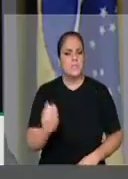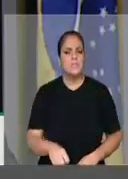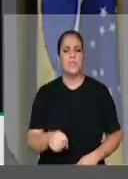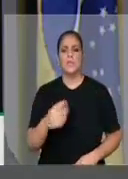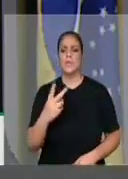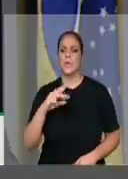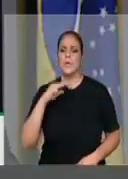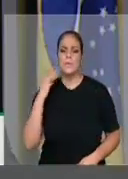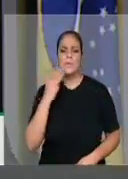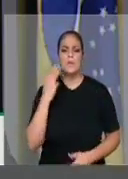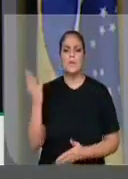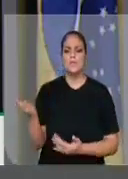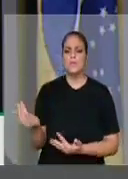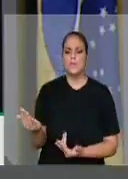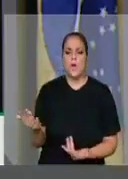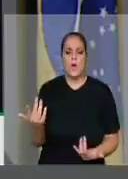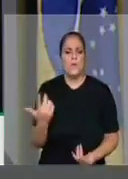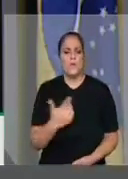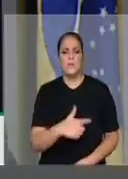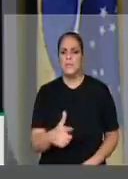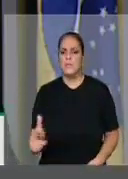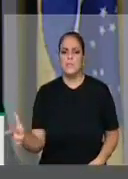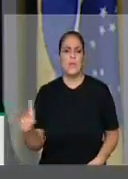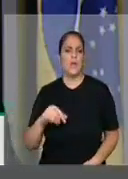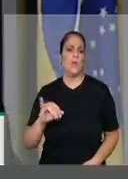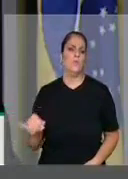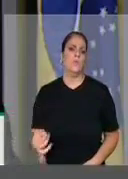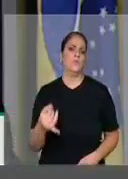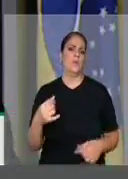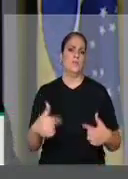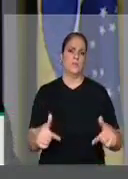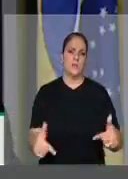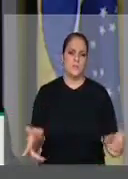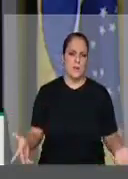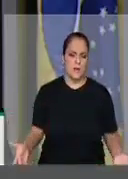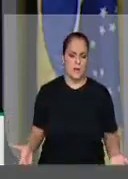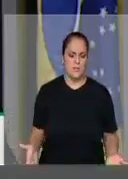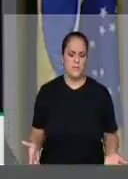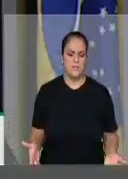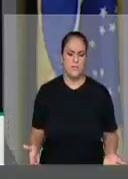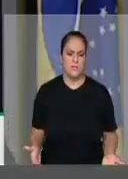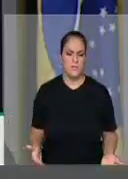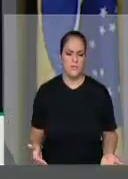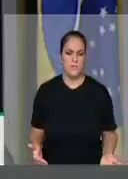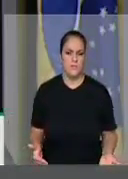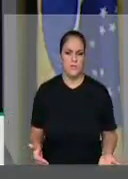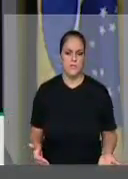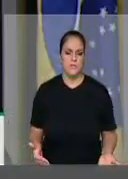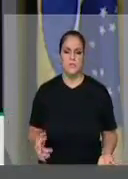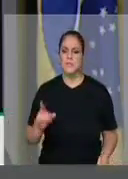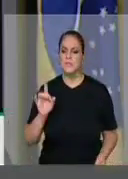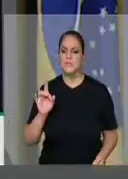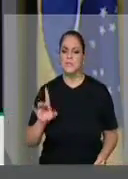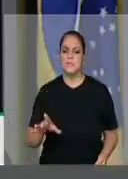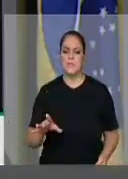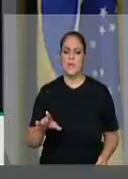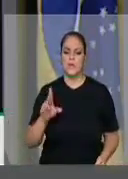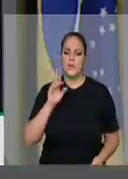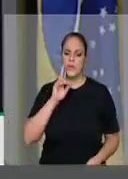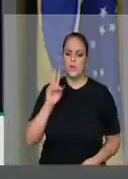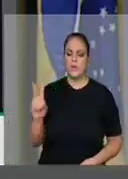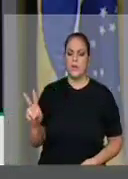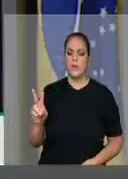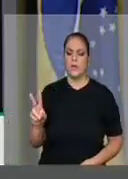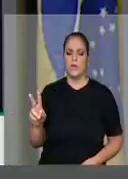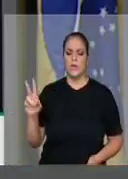dos 2 milhões de jovens que chegam ao mercado de trabalho e não encontram nada, só encontram o aeroporto de